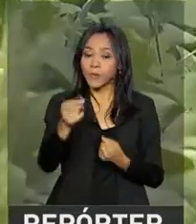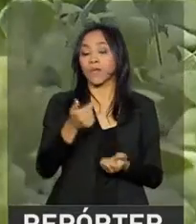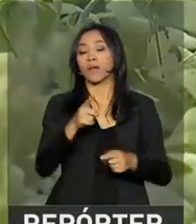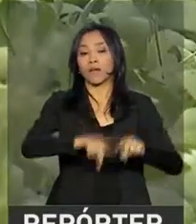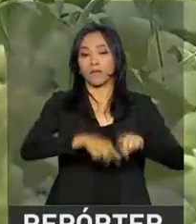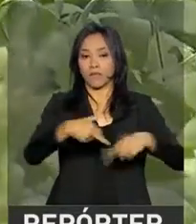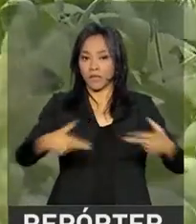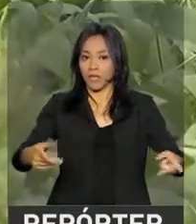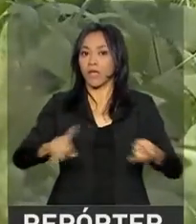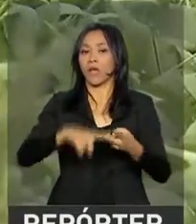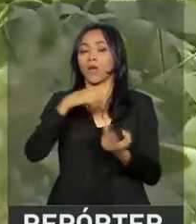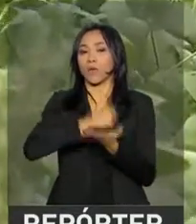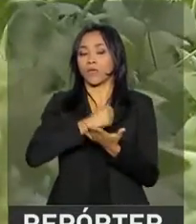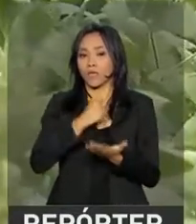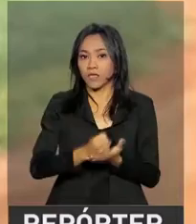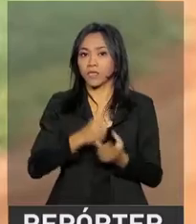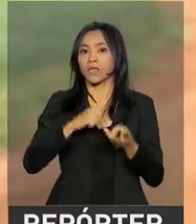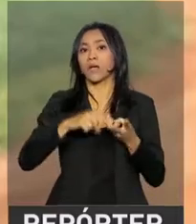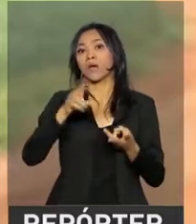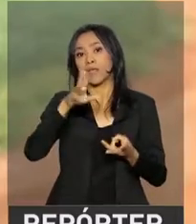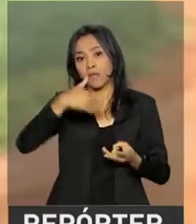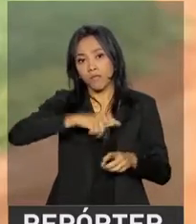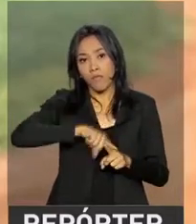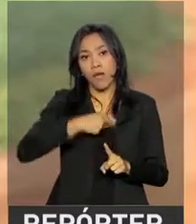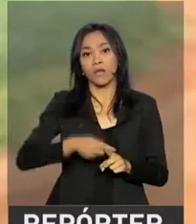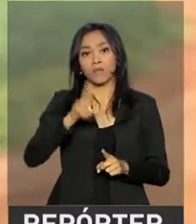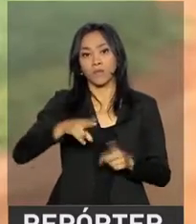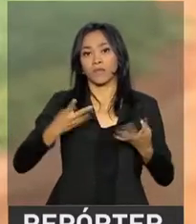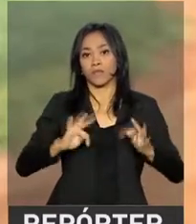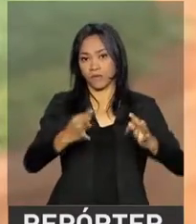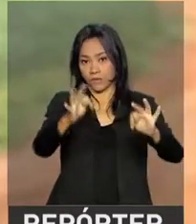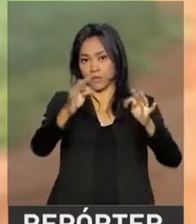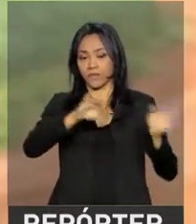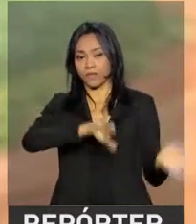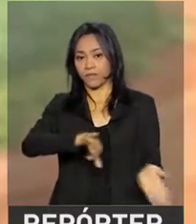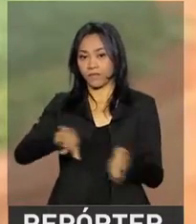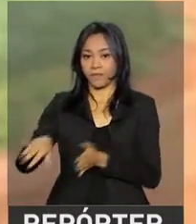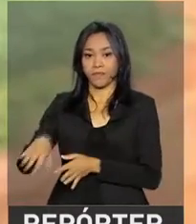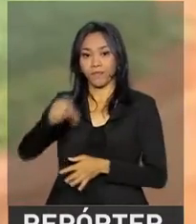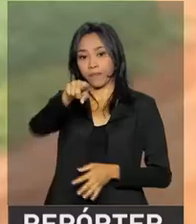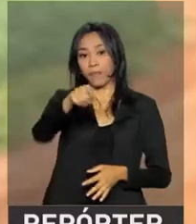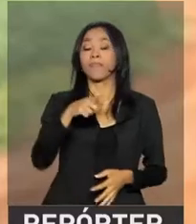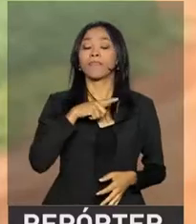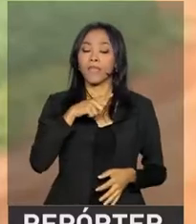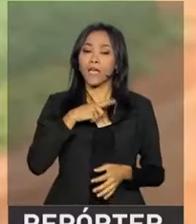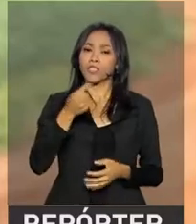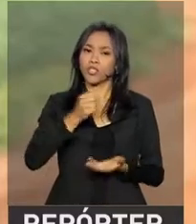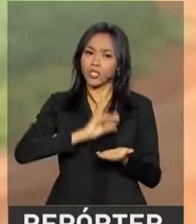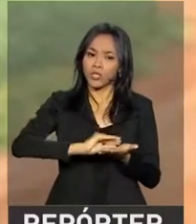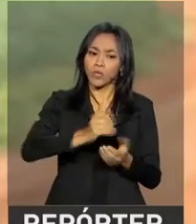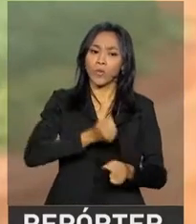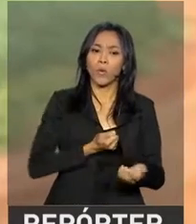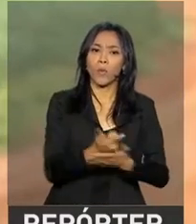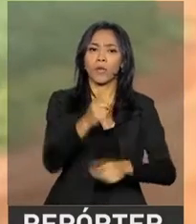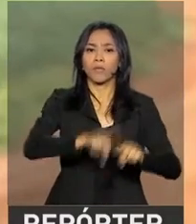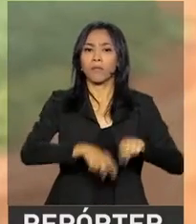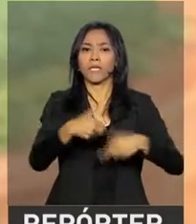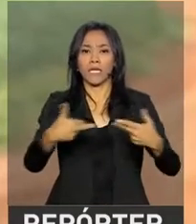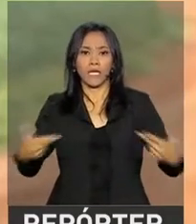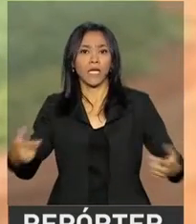contratados e mais tecnologia na produção. A gente tem investido também na área da irrigação, né, tem investido em equipamentos.